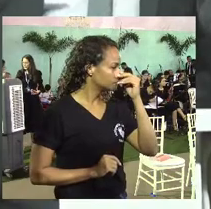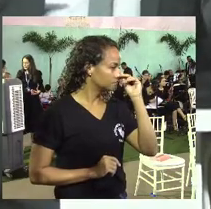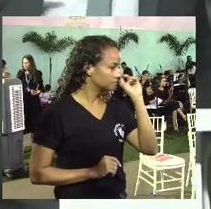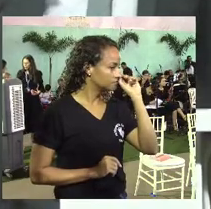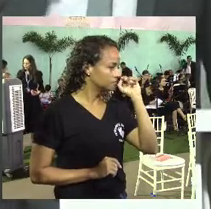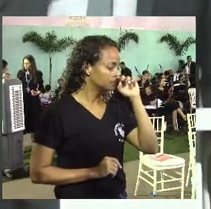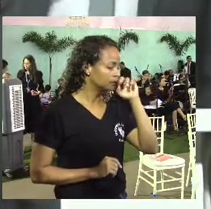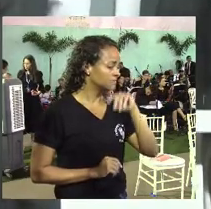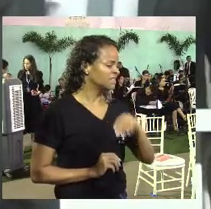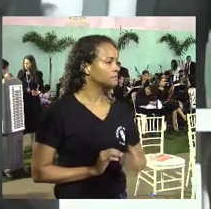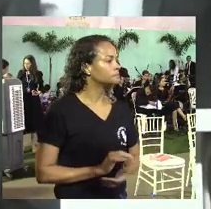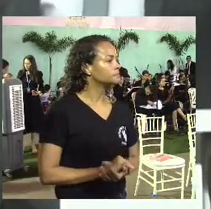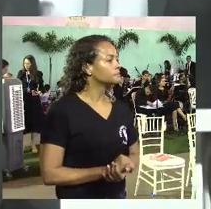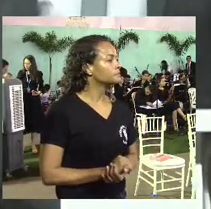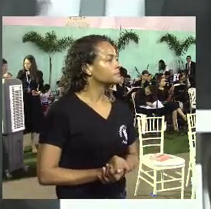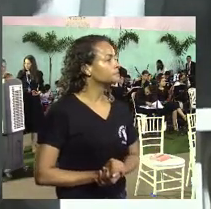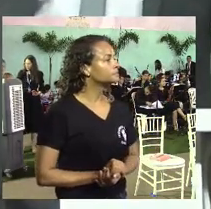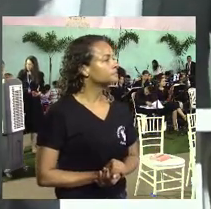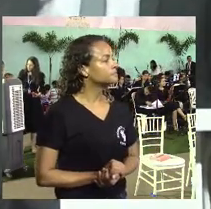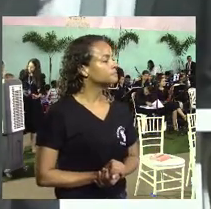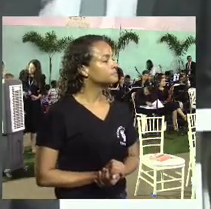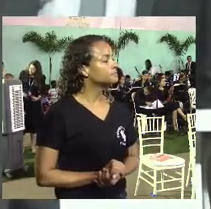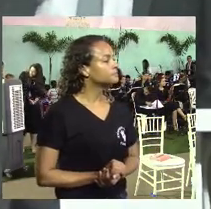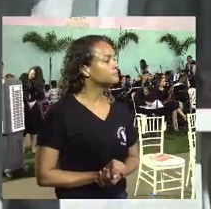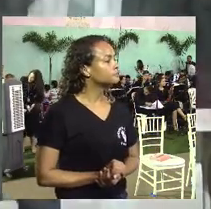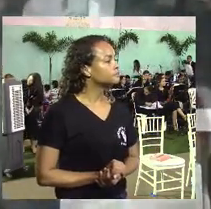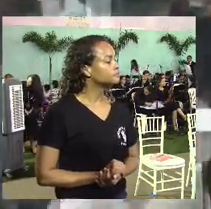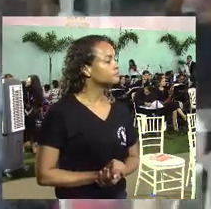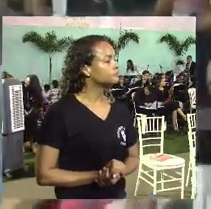quem quiser pega para poder fazer Maurício